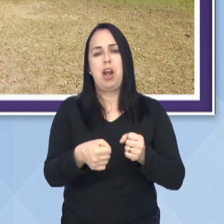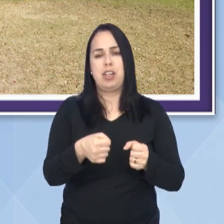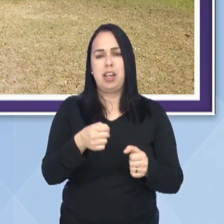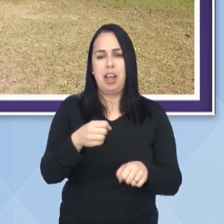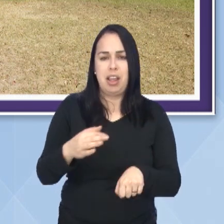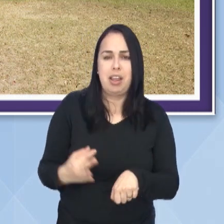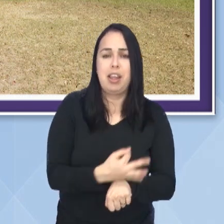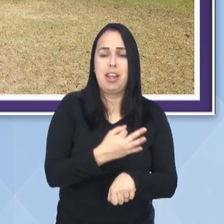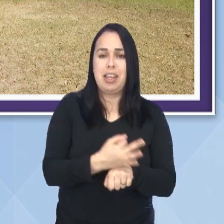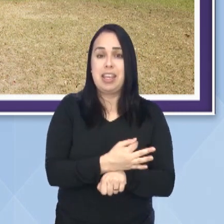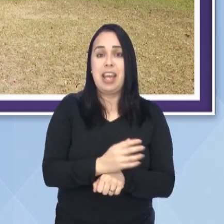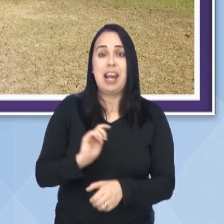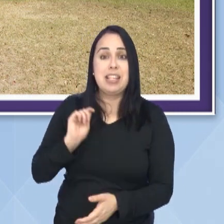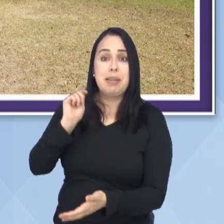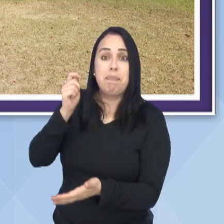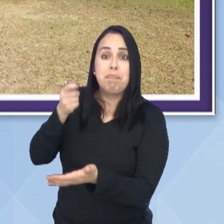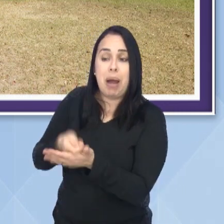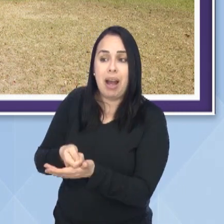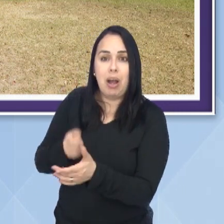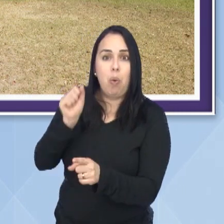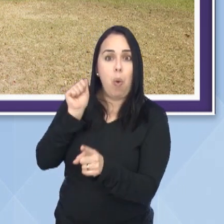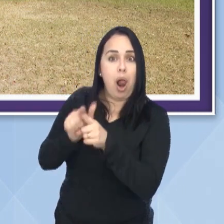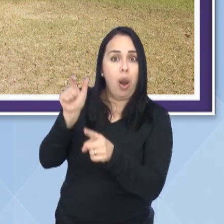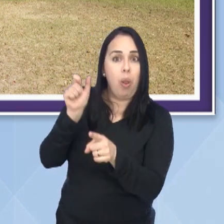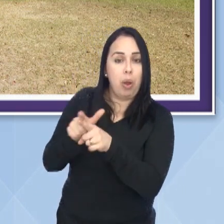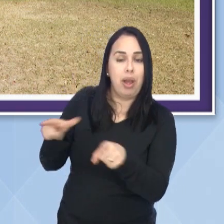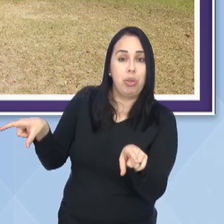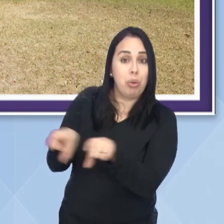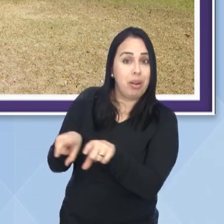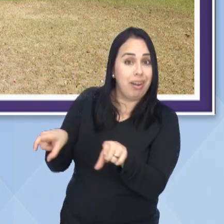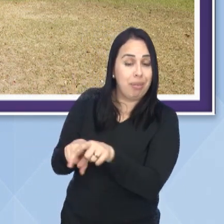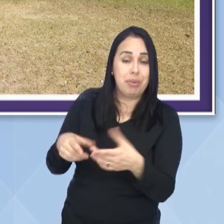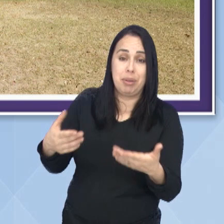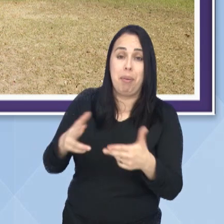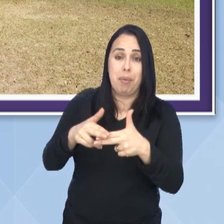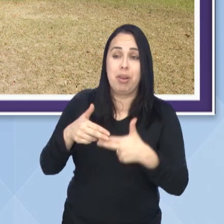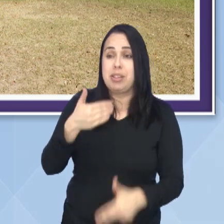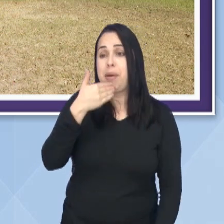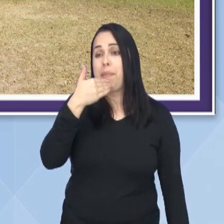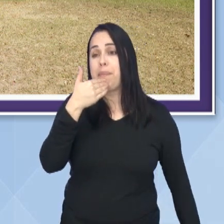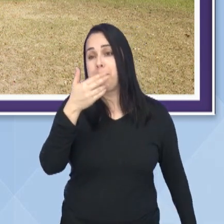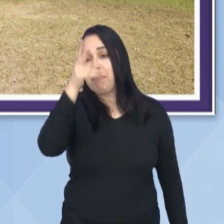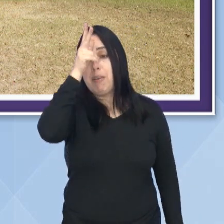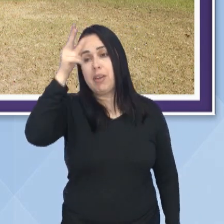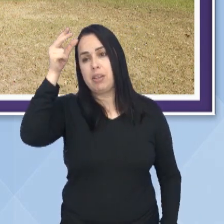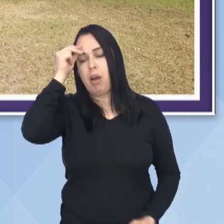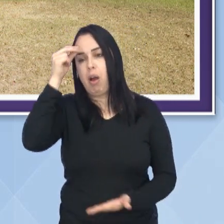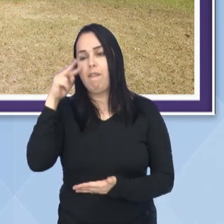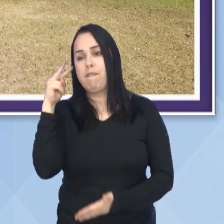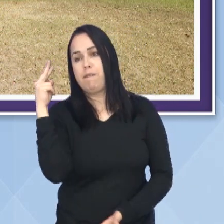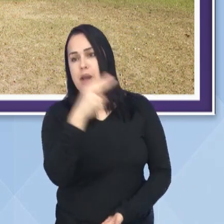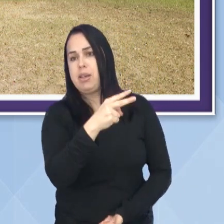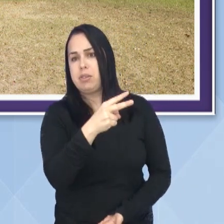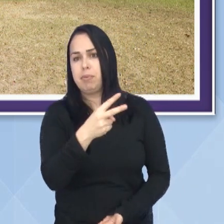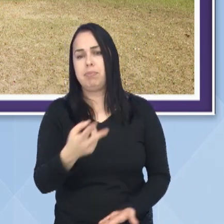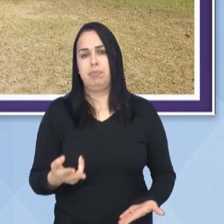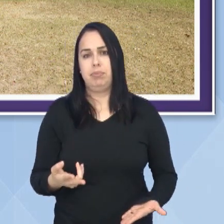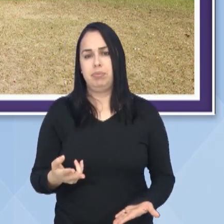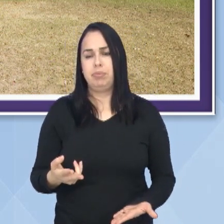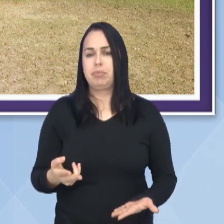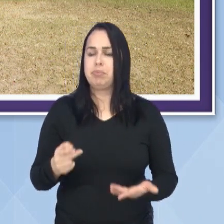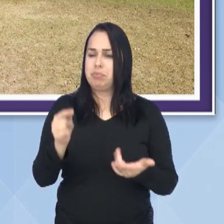que pagar para jogar em outro campo. Então eu peço, senhor prefeito, olhe pela região, olhe pelo Jardim